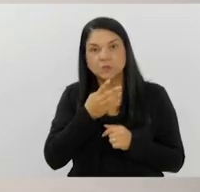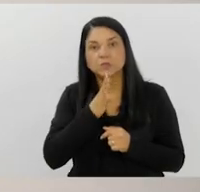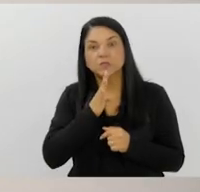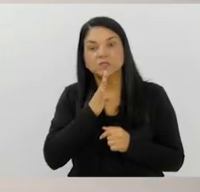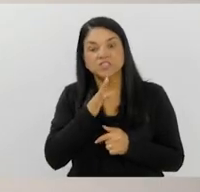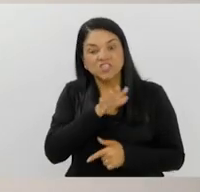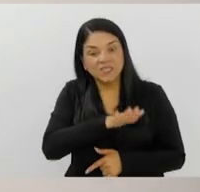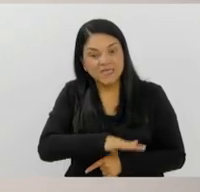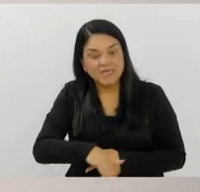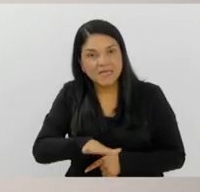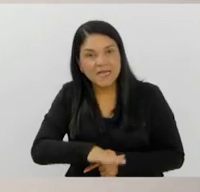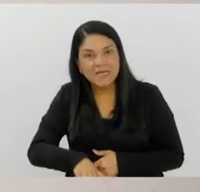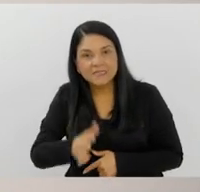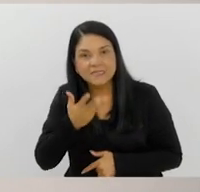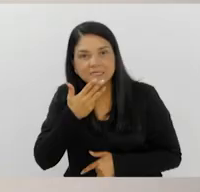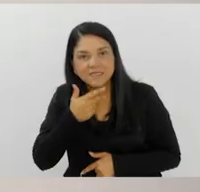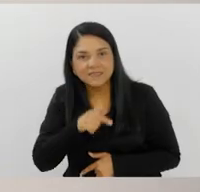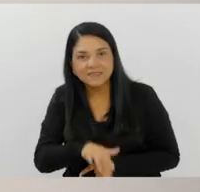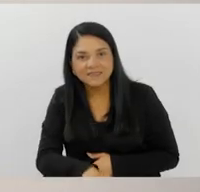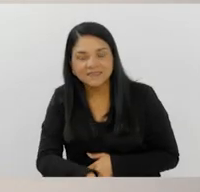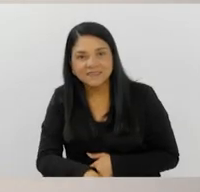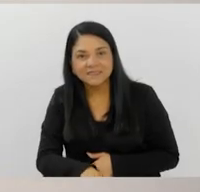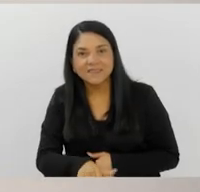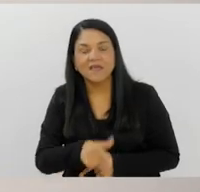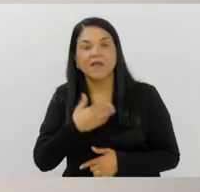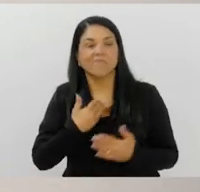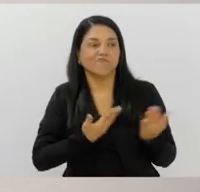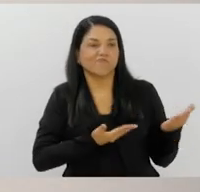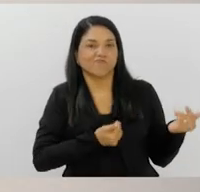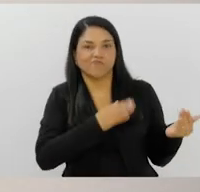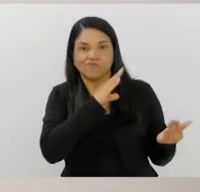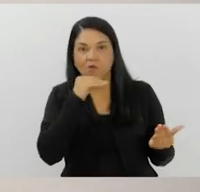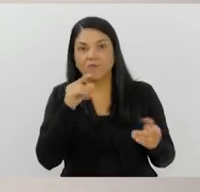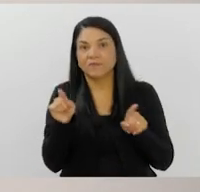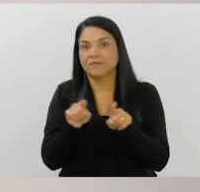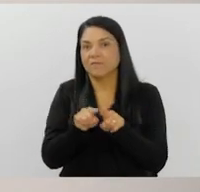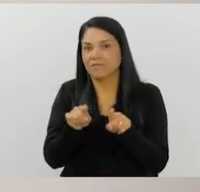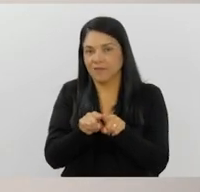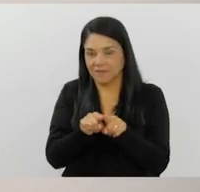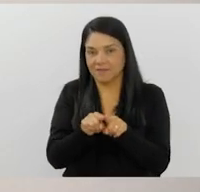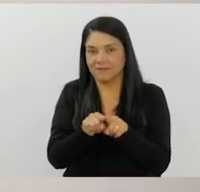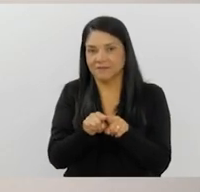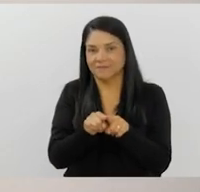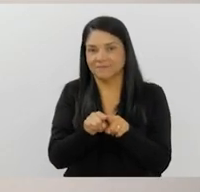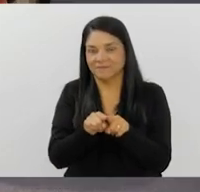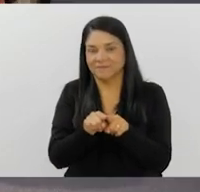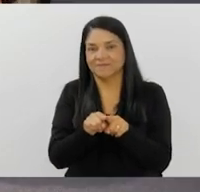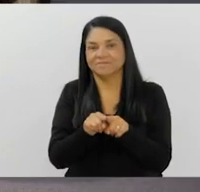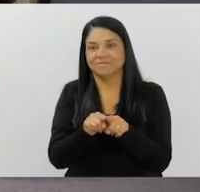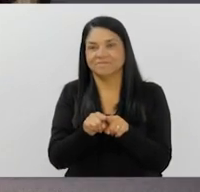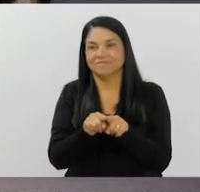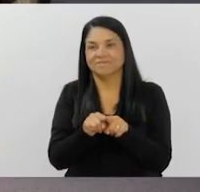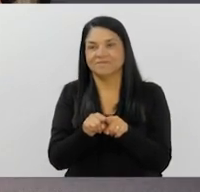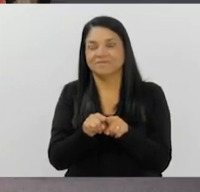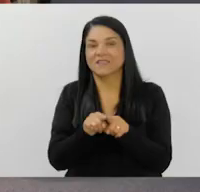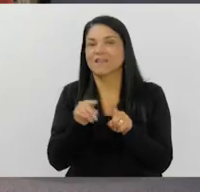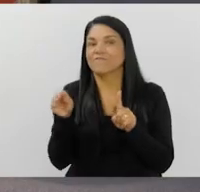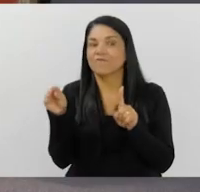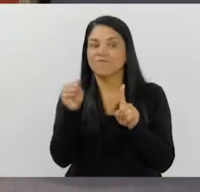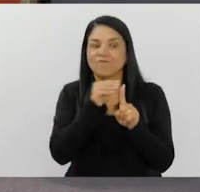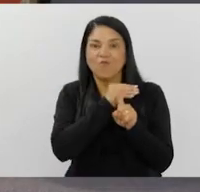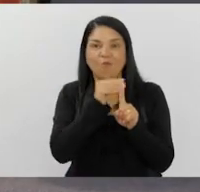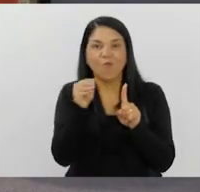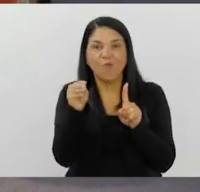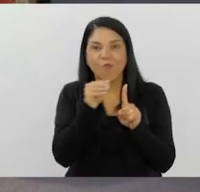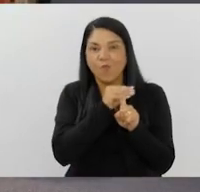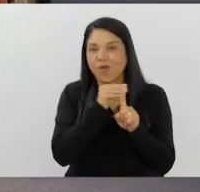crianças eh crianças e adolescentes e isso é uma hiper vulnerabilização